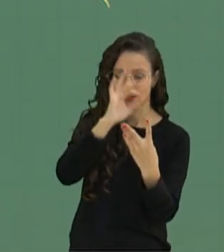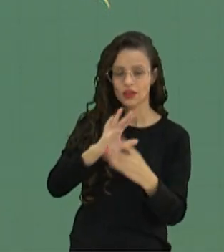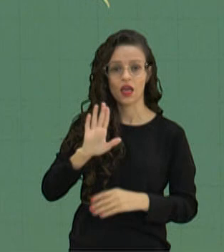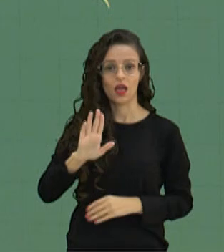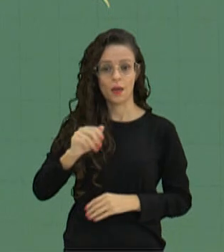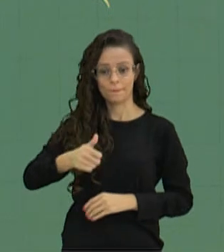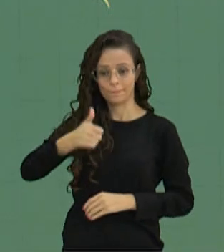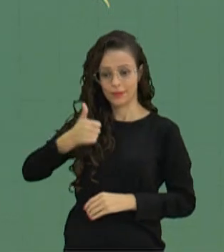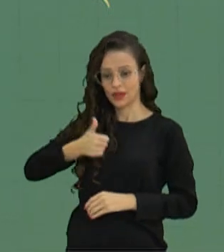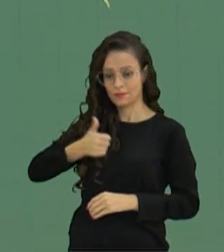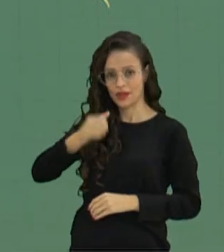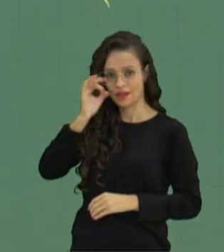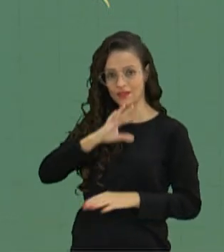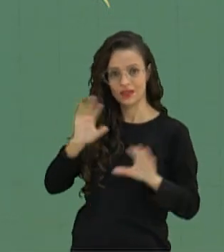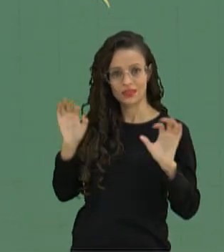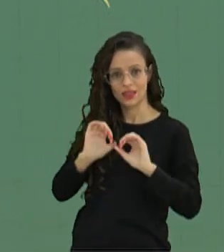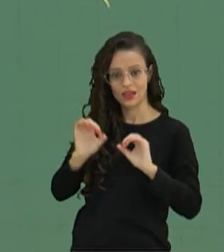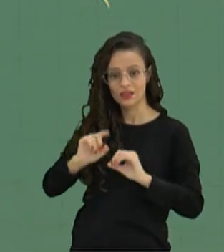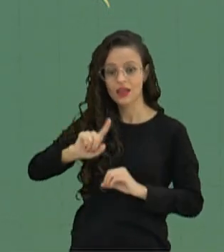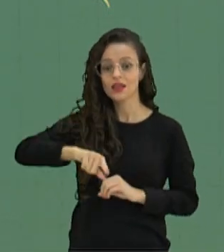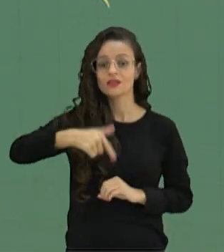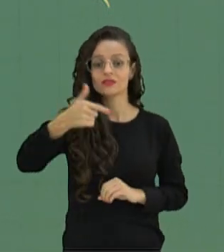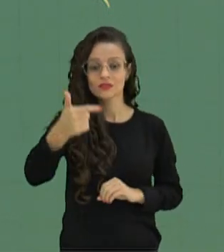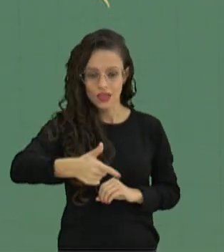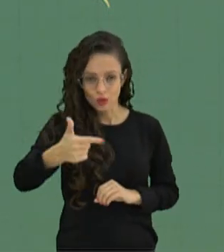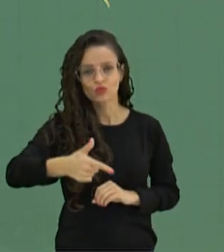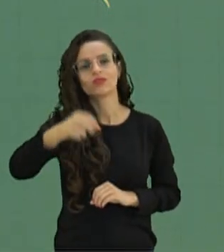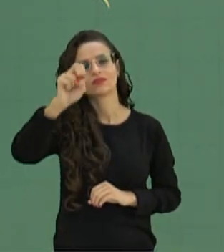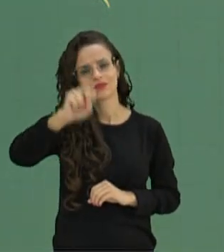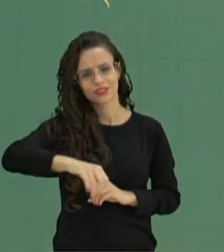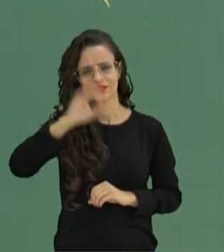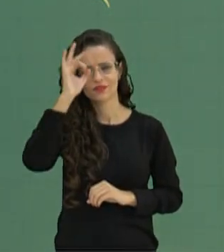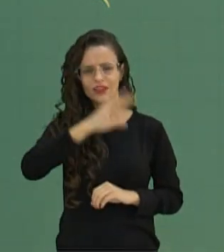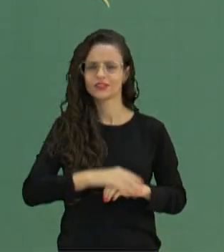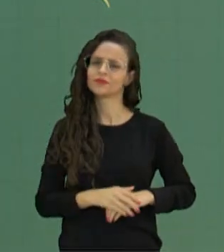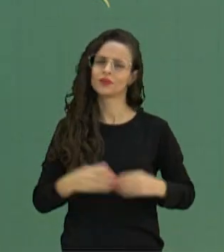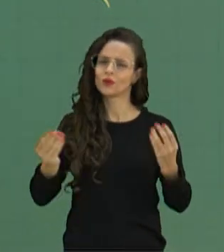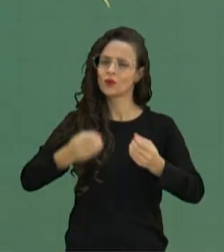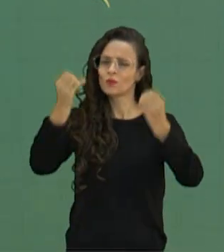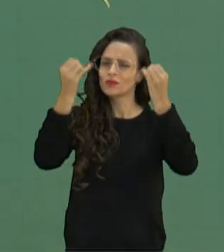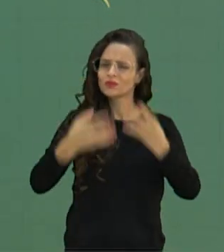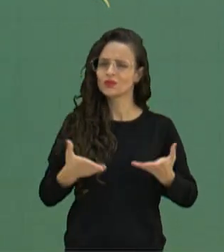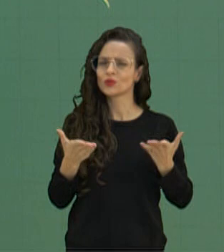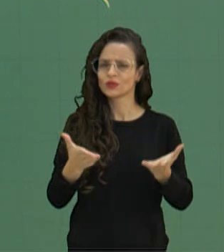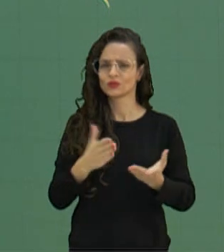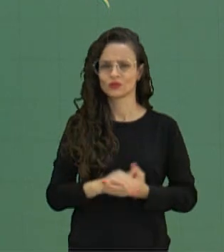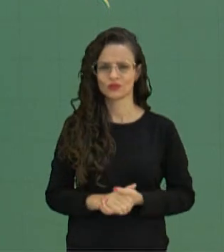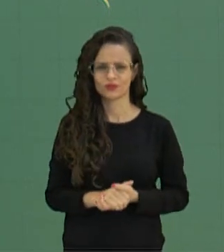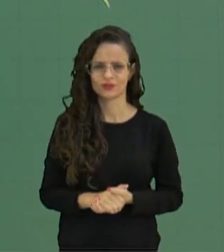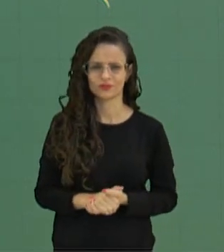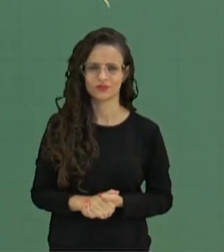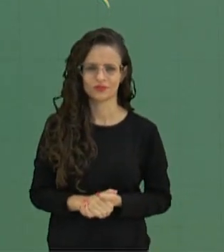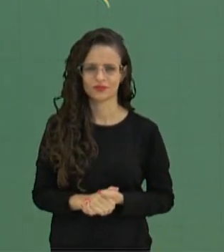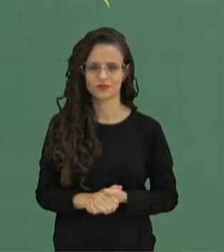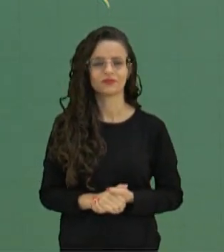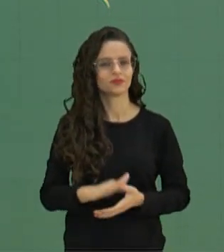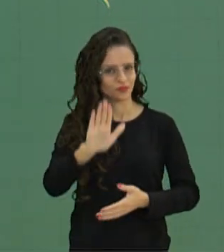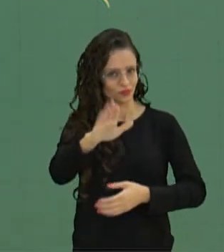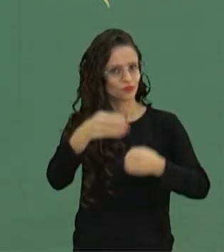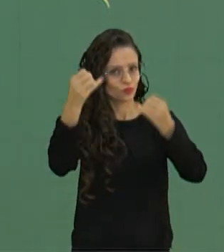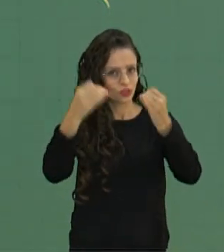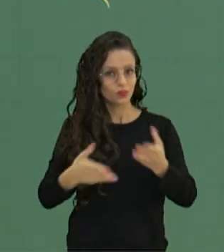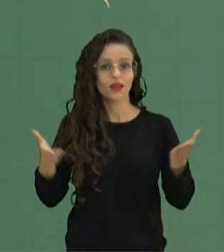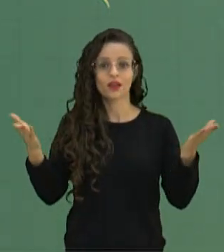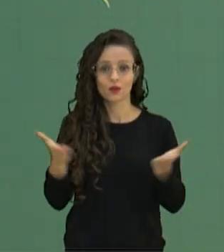na primeira geração, mas foi aparecer na segunda. Como que ele explicou isso na sequência? Eu vou explicar isso para